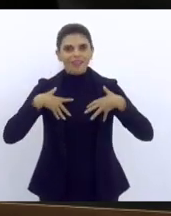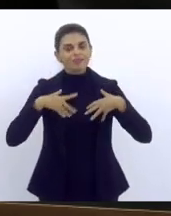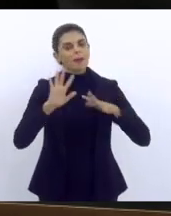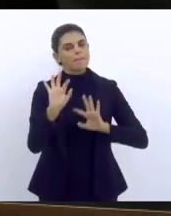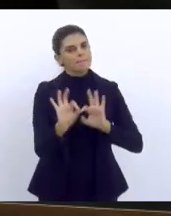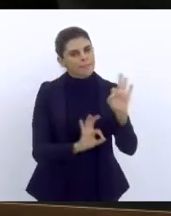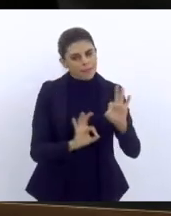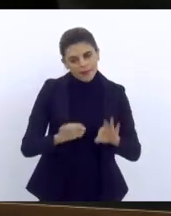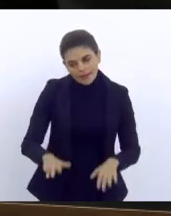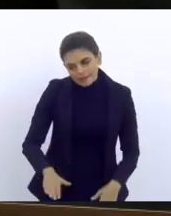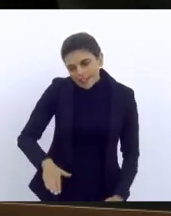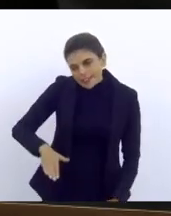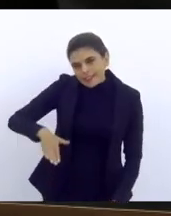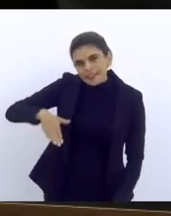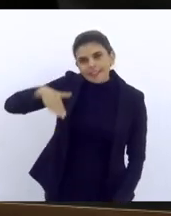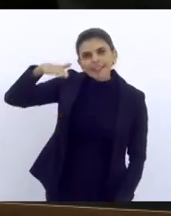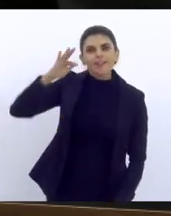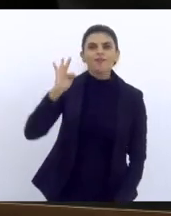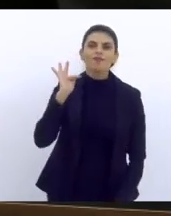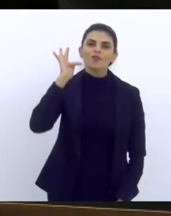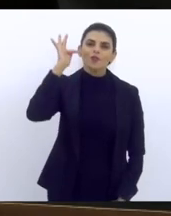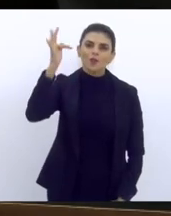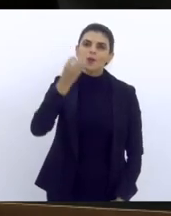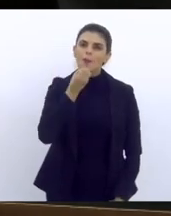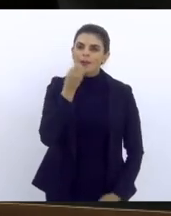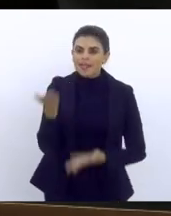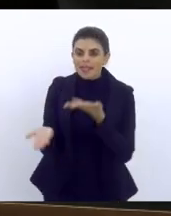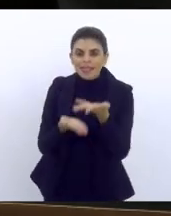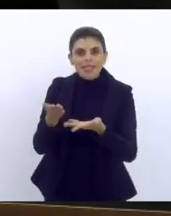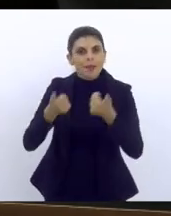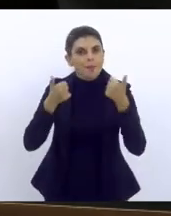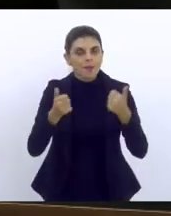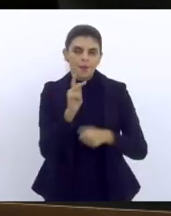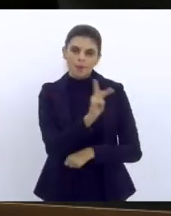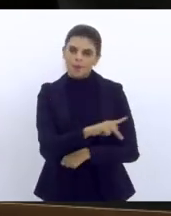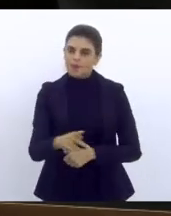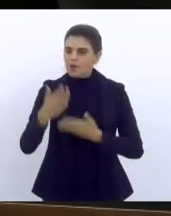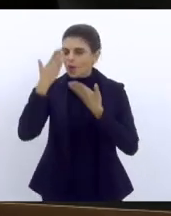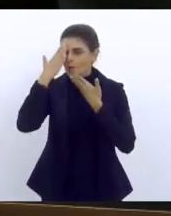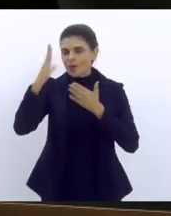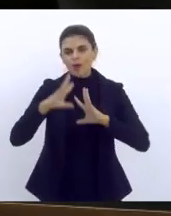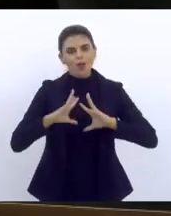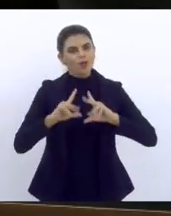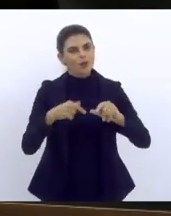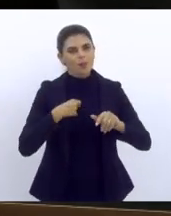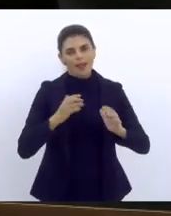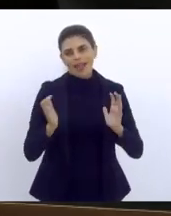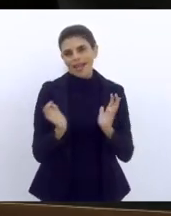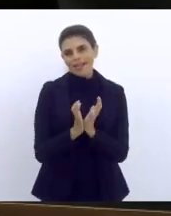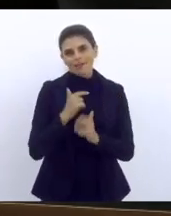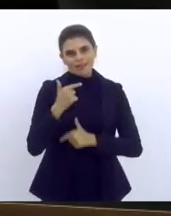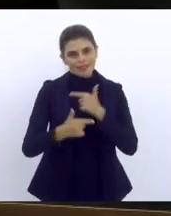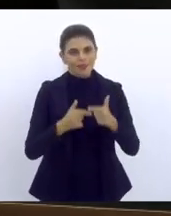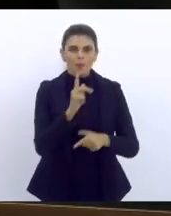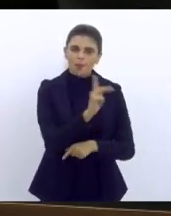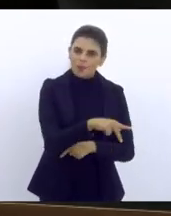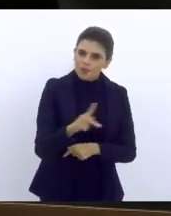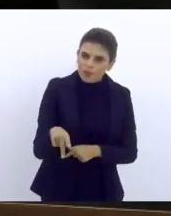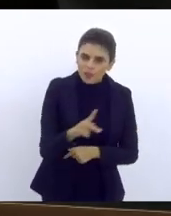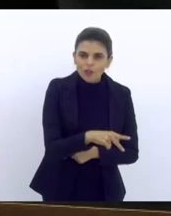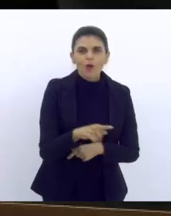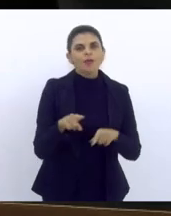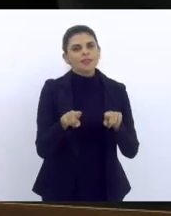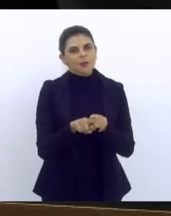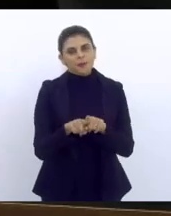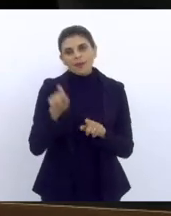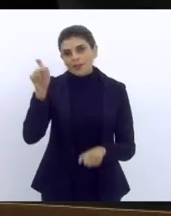preparando crianças para um futuro, tratar bem os professores. E obrigado a todos da minha equipe que está aí, meus professores, nosso